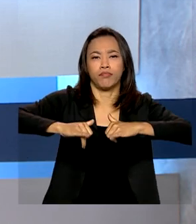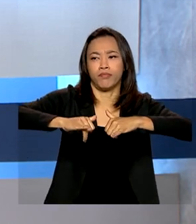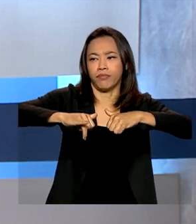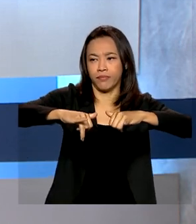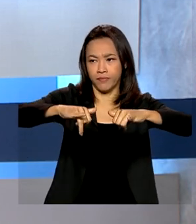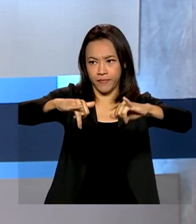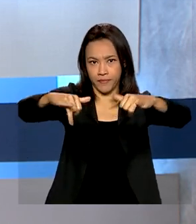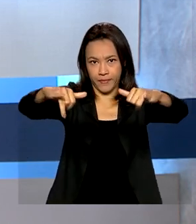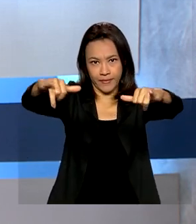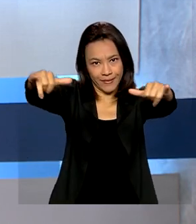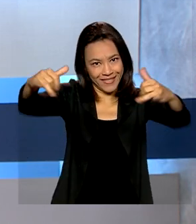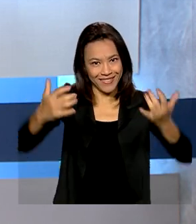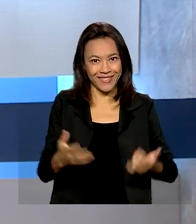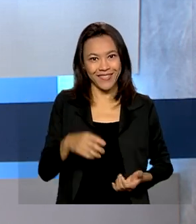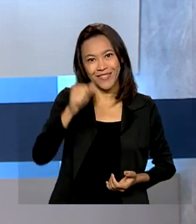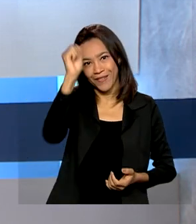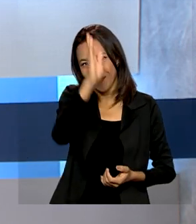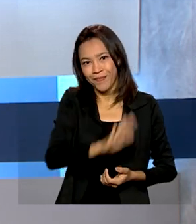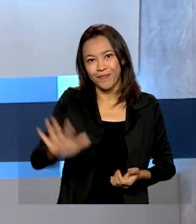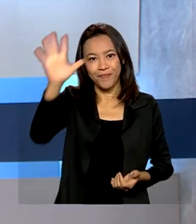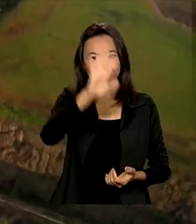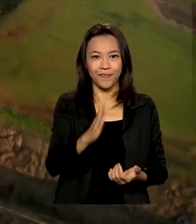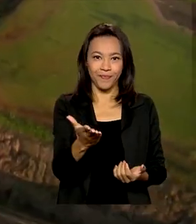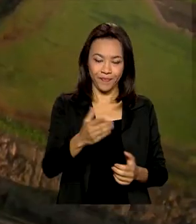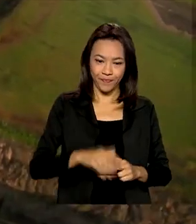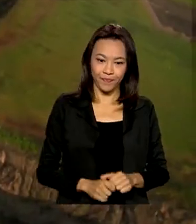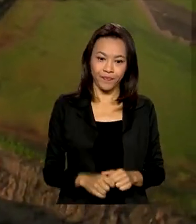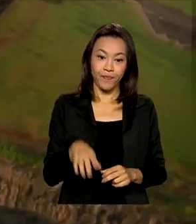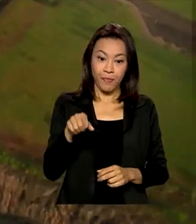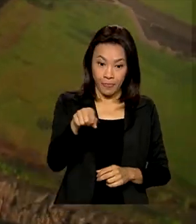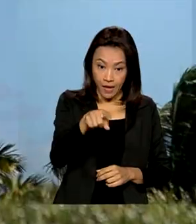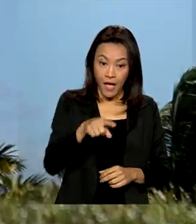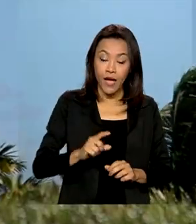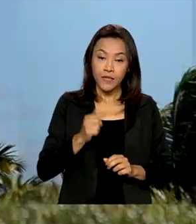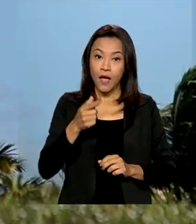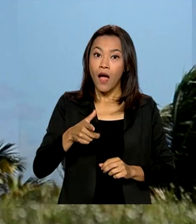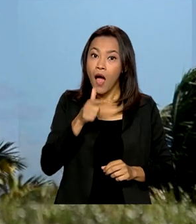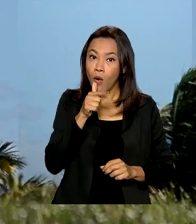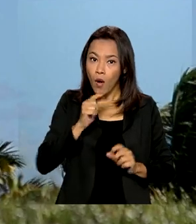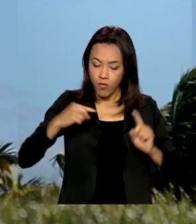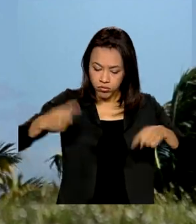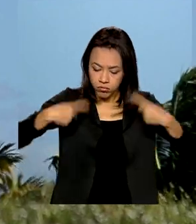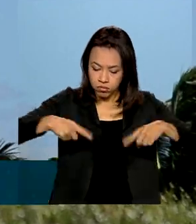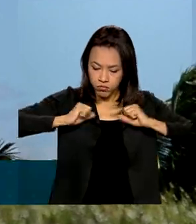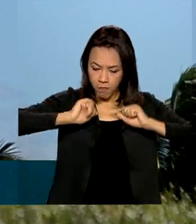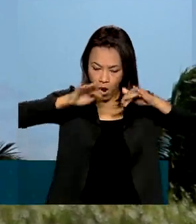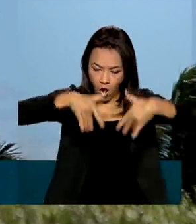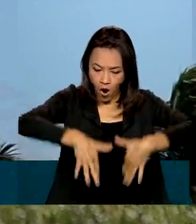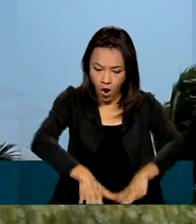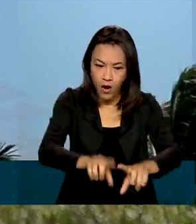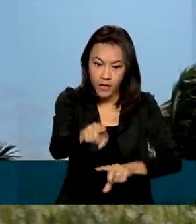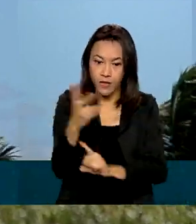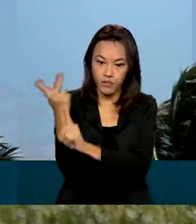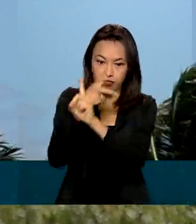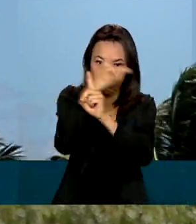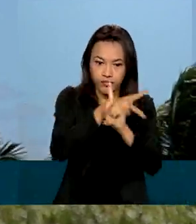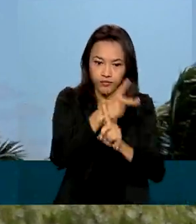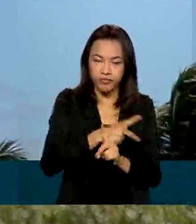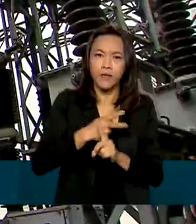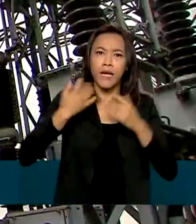geração e transmissão de energia elétrica no país com as hidrelétricas e as fontes eólicas e Solares produzindo